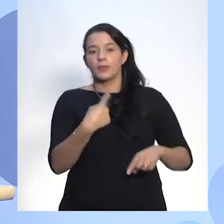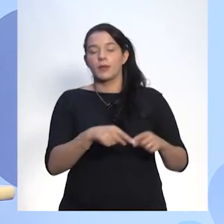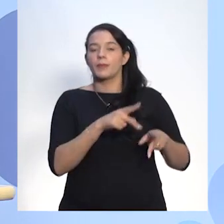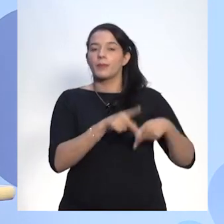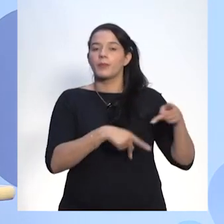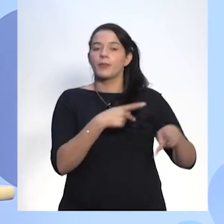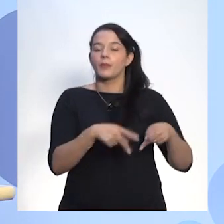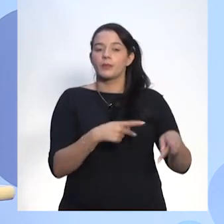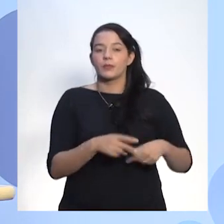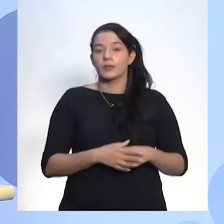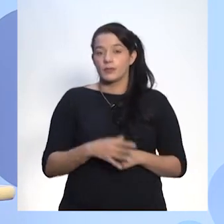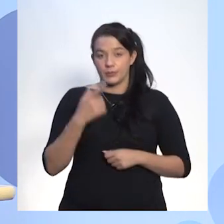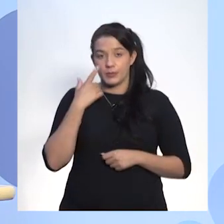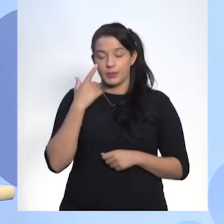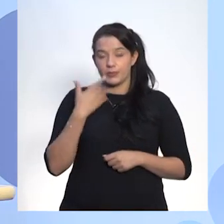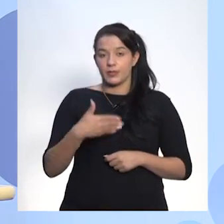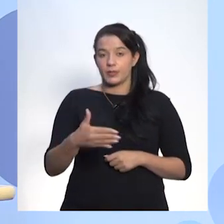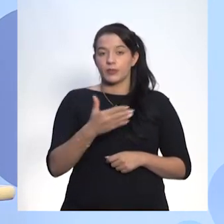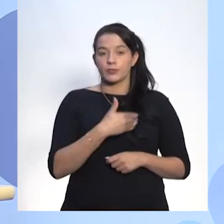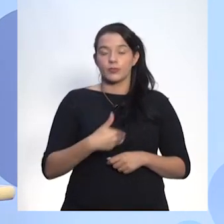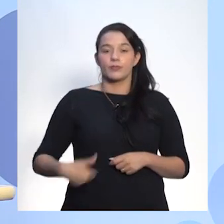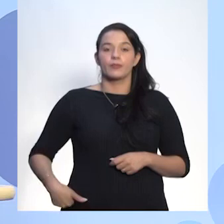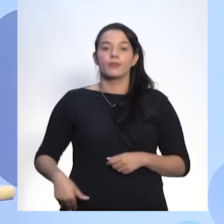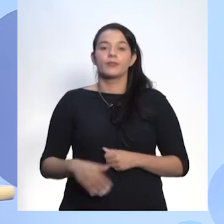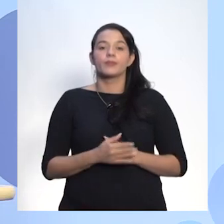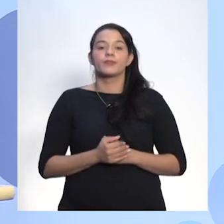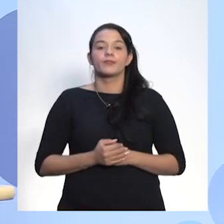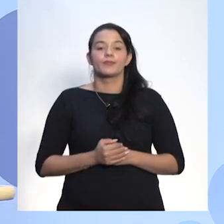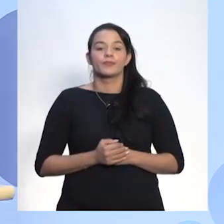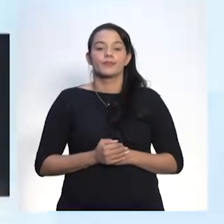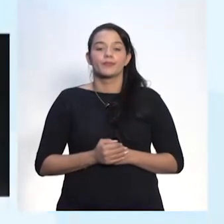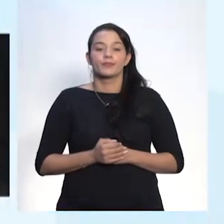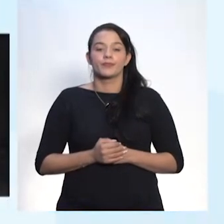Vamos ver alguns deles na tela.